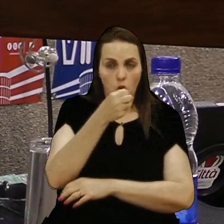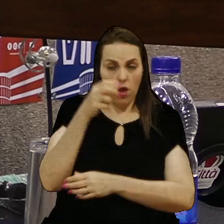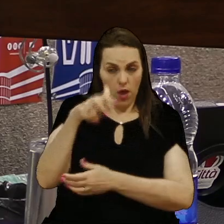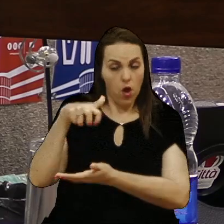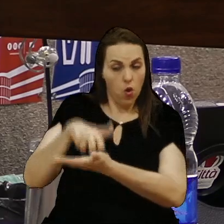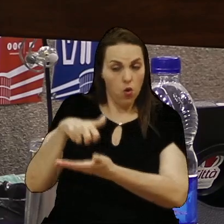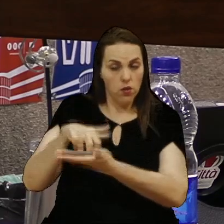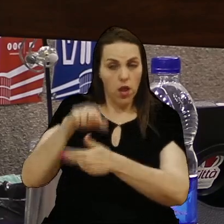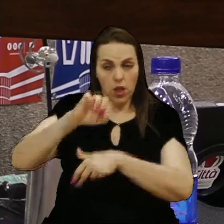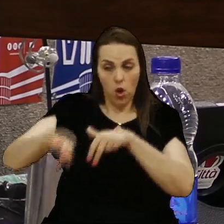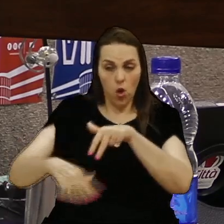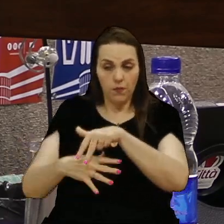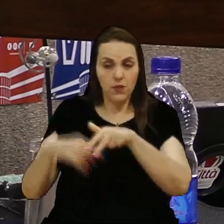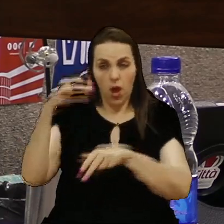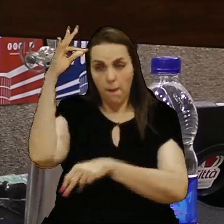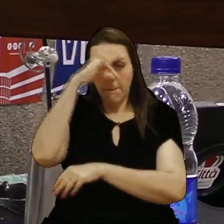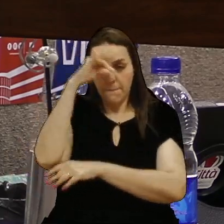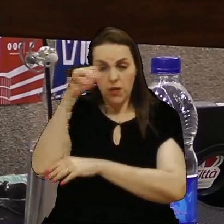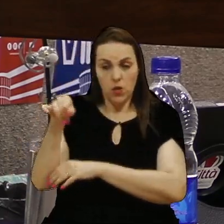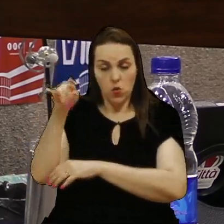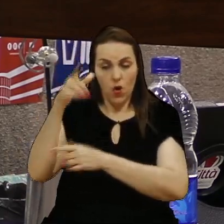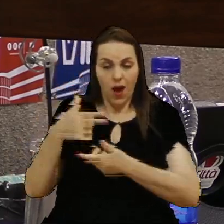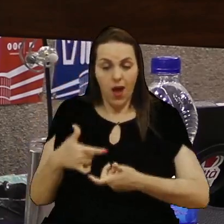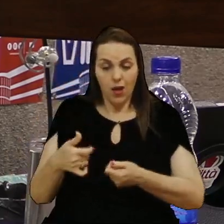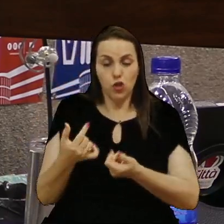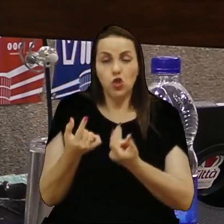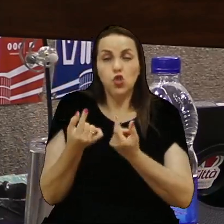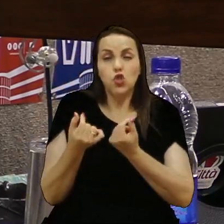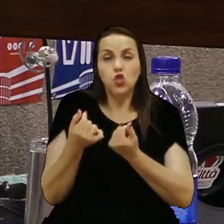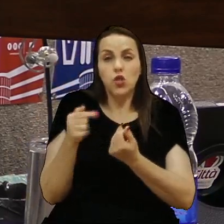no Peru e gastou o seu dinheiro.